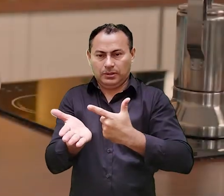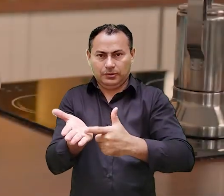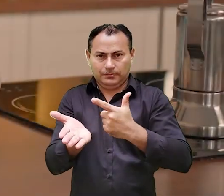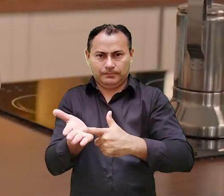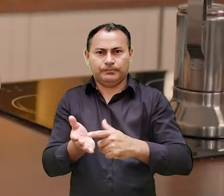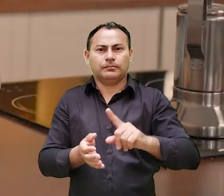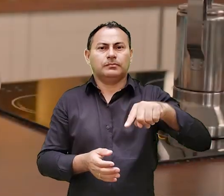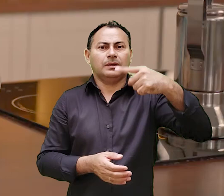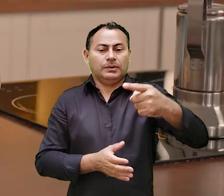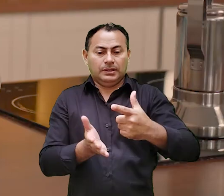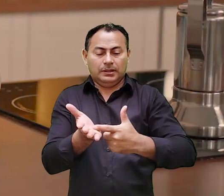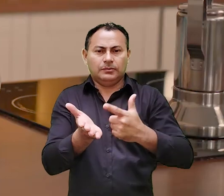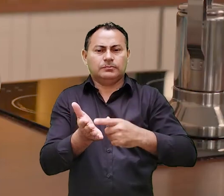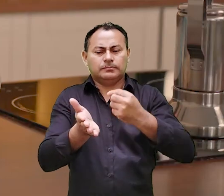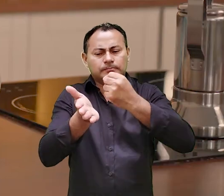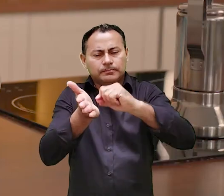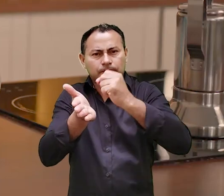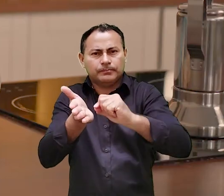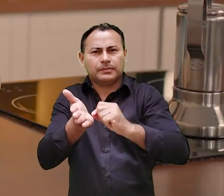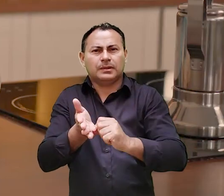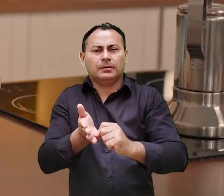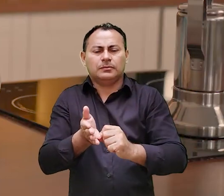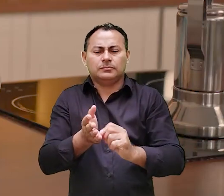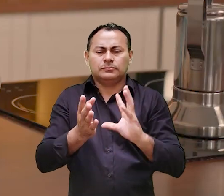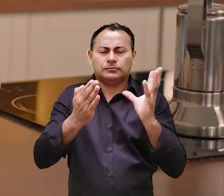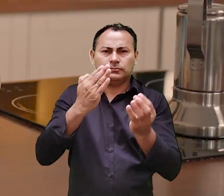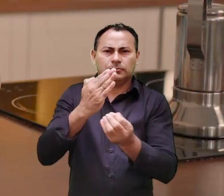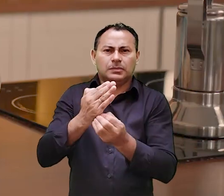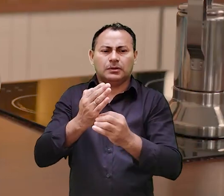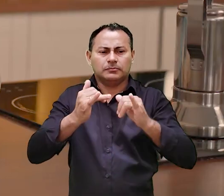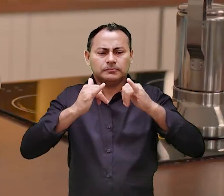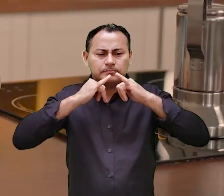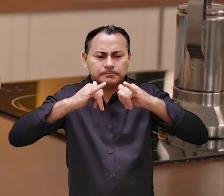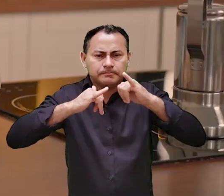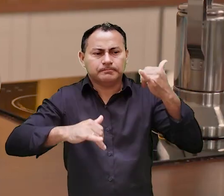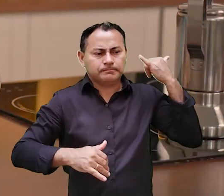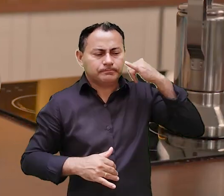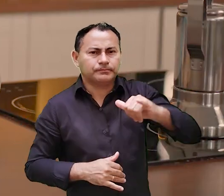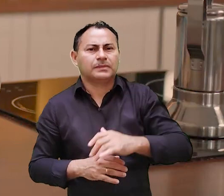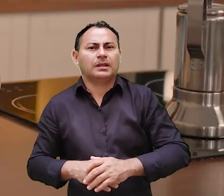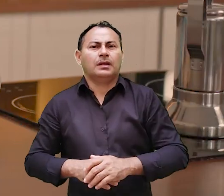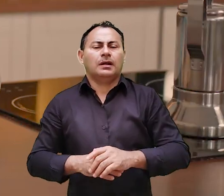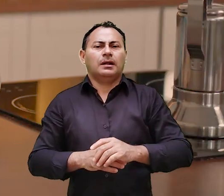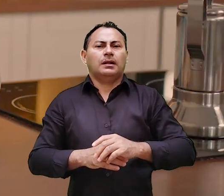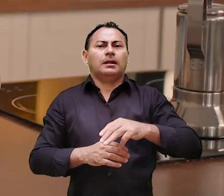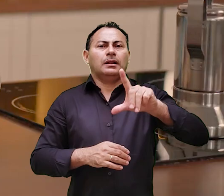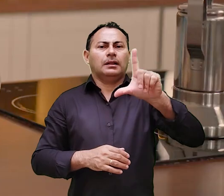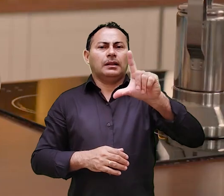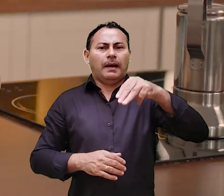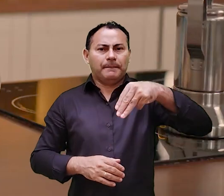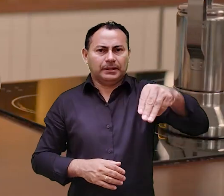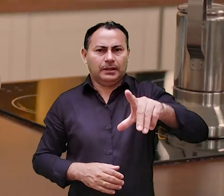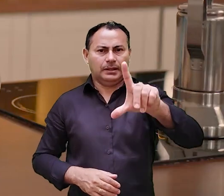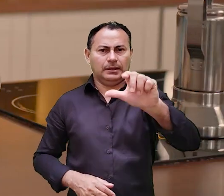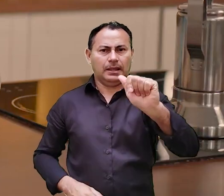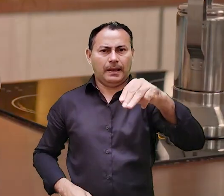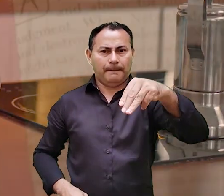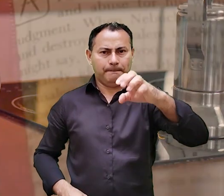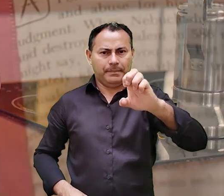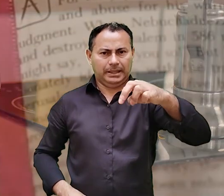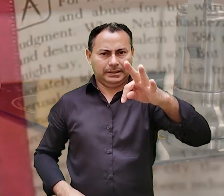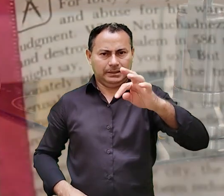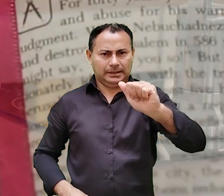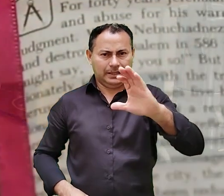livro. Depois desse livro, ele escreve um apêndice de suas profecias chamado Lamentações.